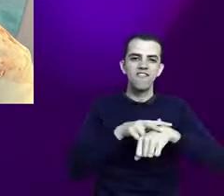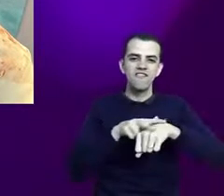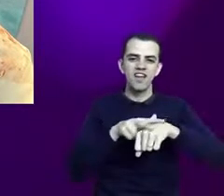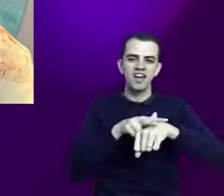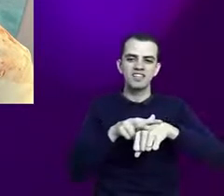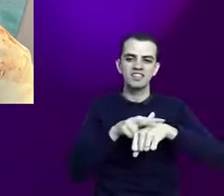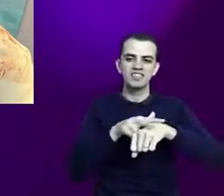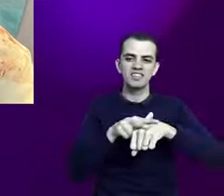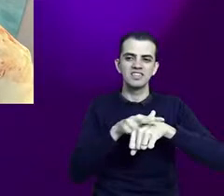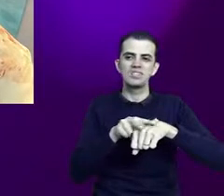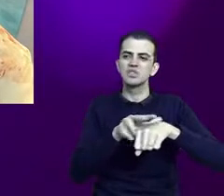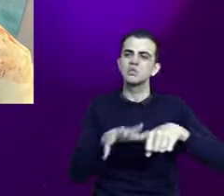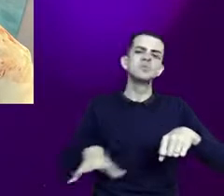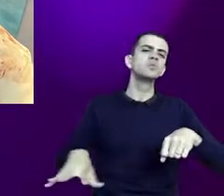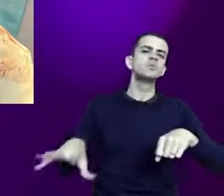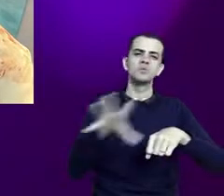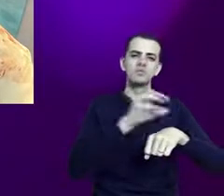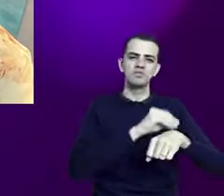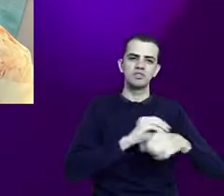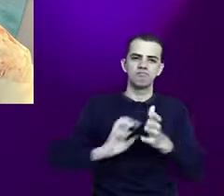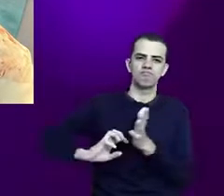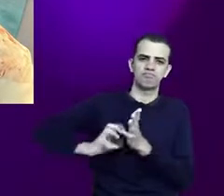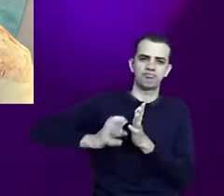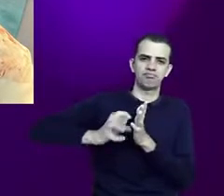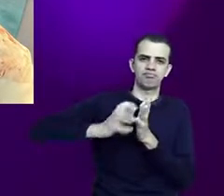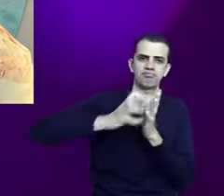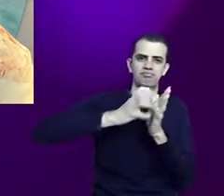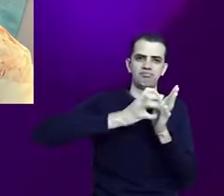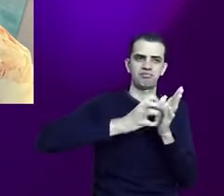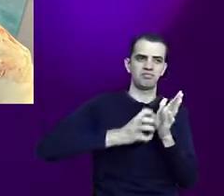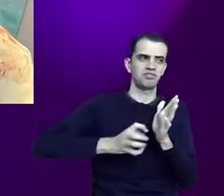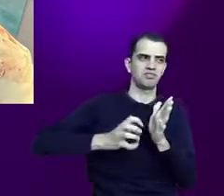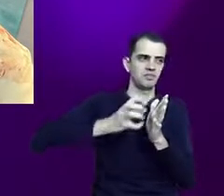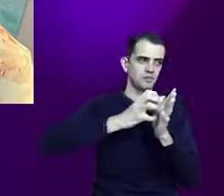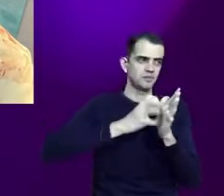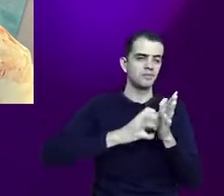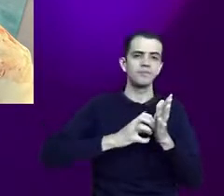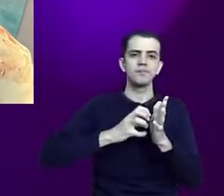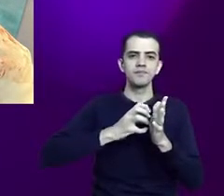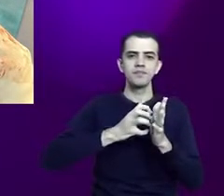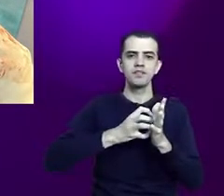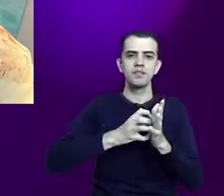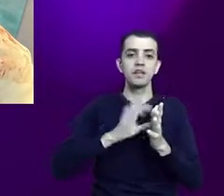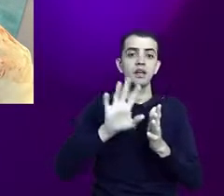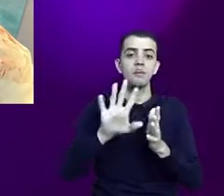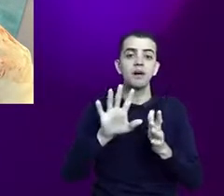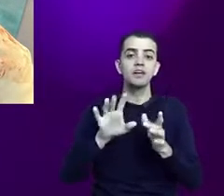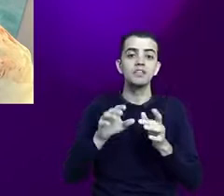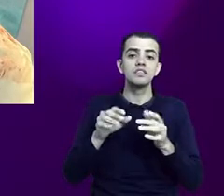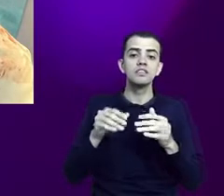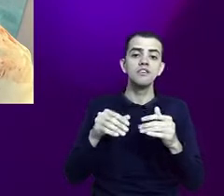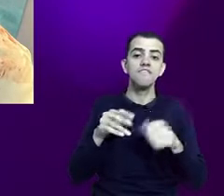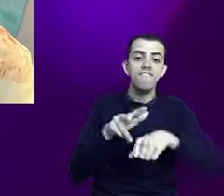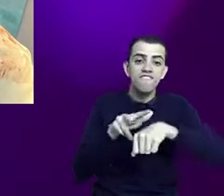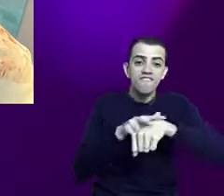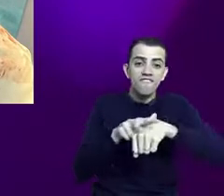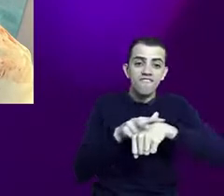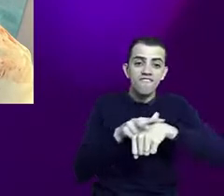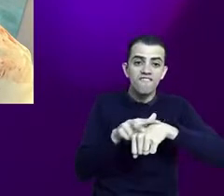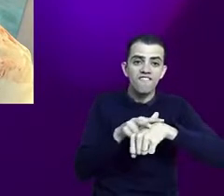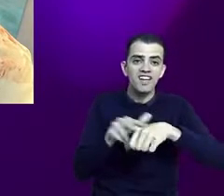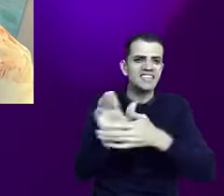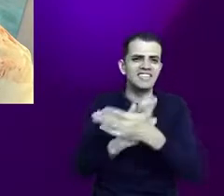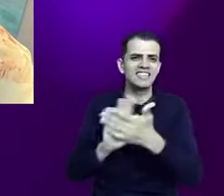gente, às vezes, até passa um pouquinho, mas a gente nunca deixa nada verde